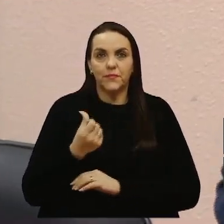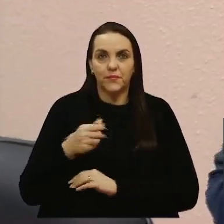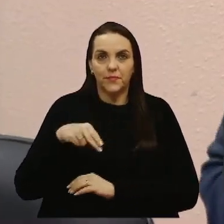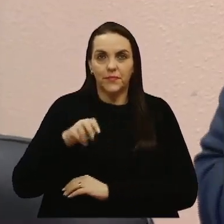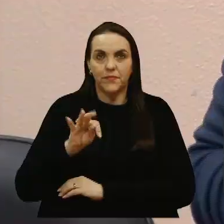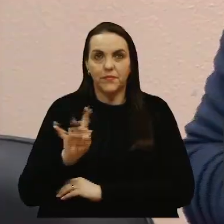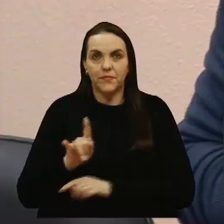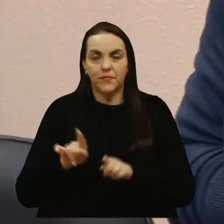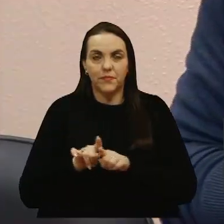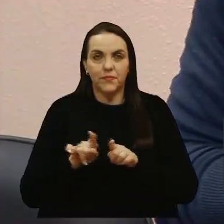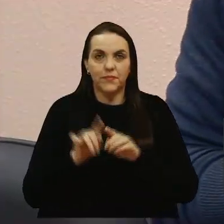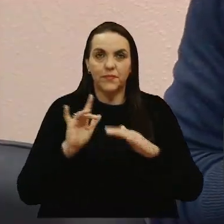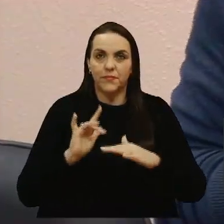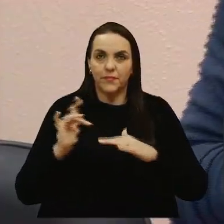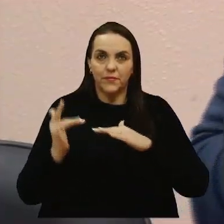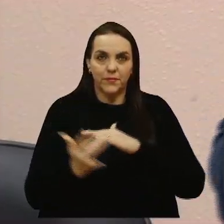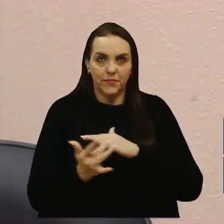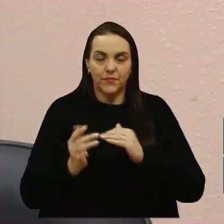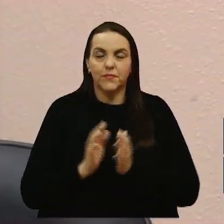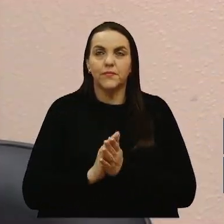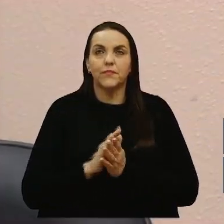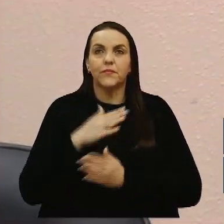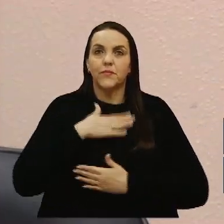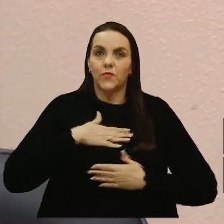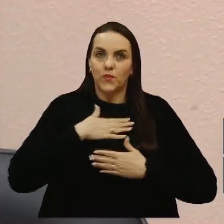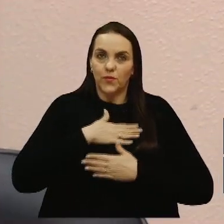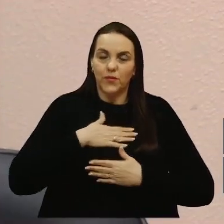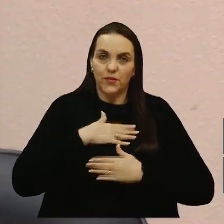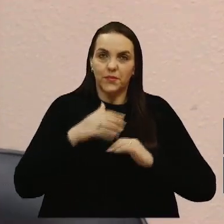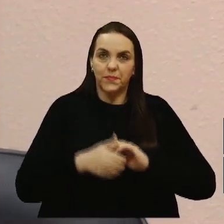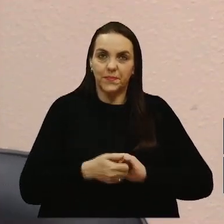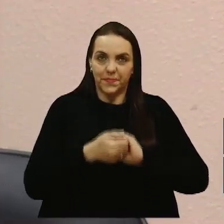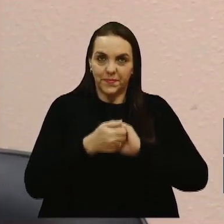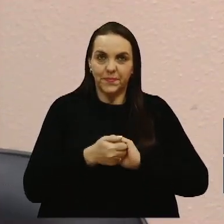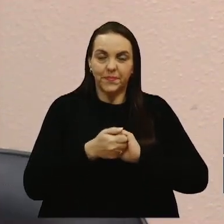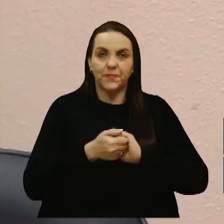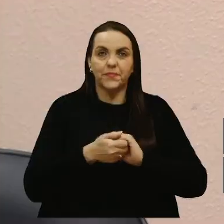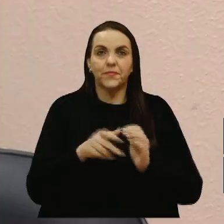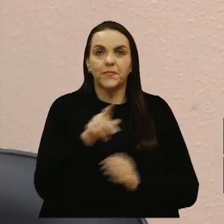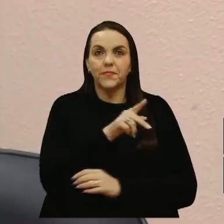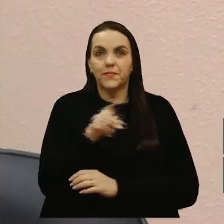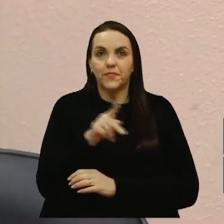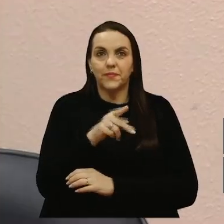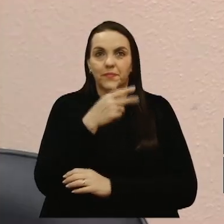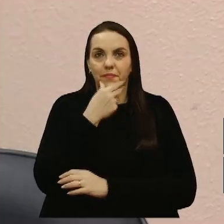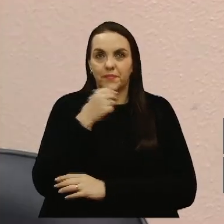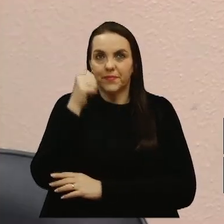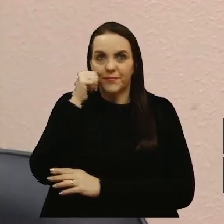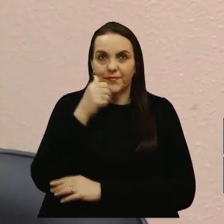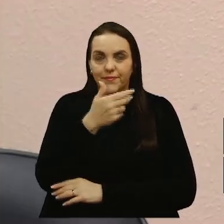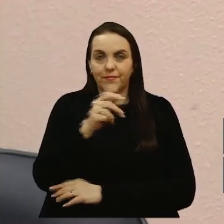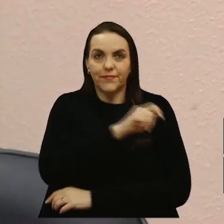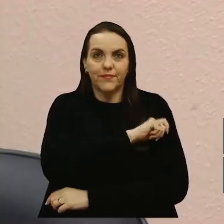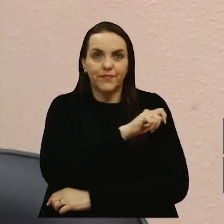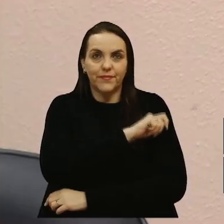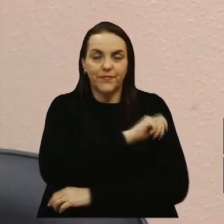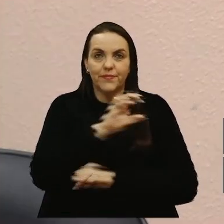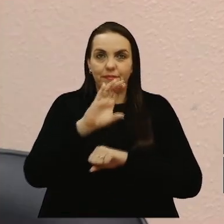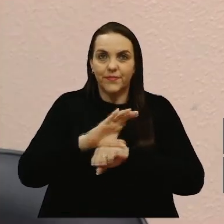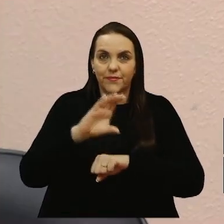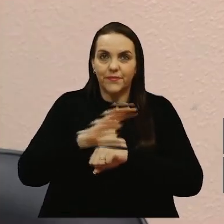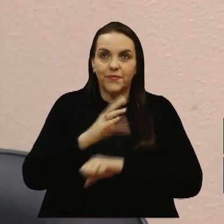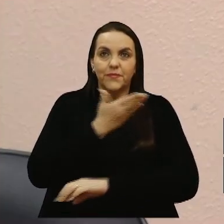sociais. Gostaria aqui, primeiramente, de saudar os professores e alunos do CETEC, em especial meus amigos